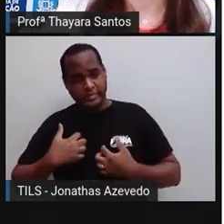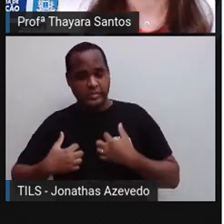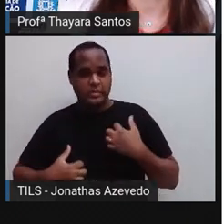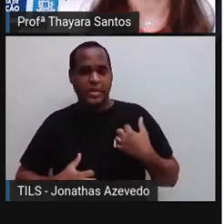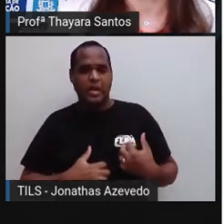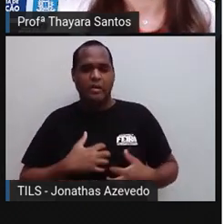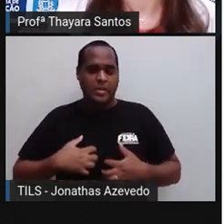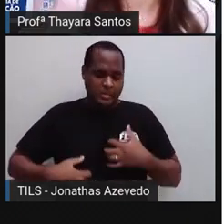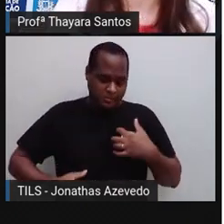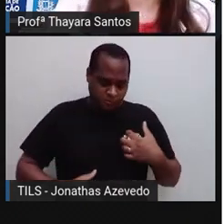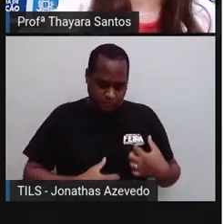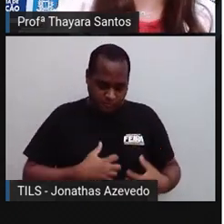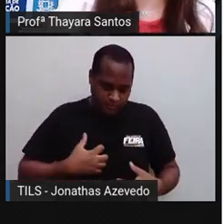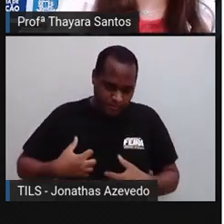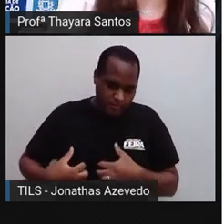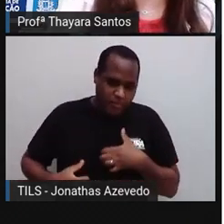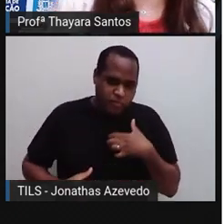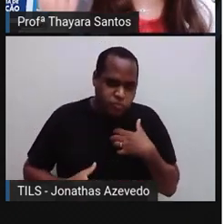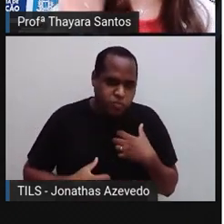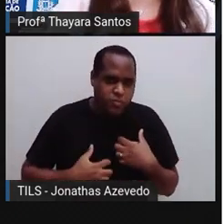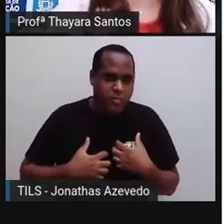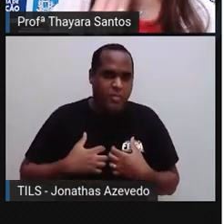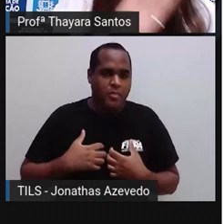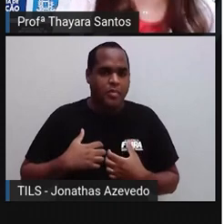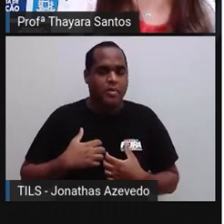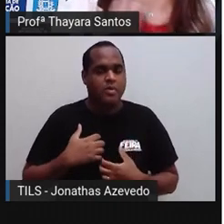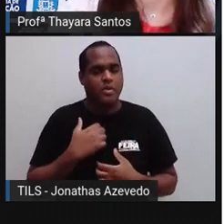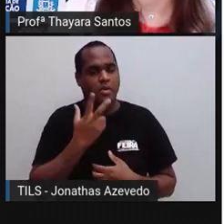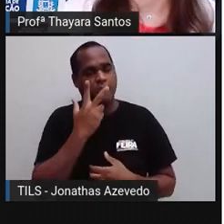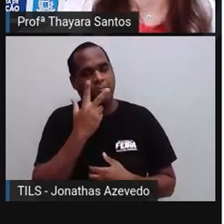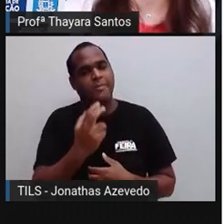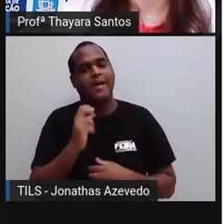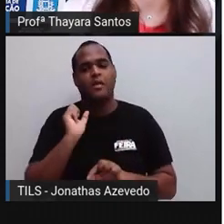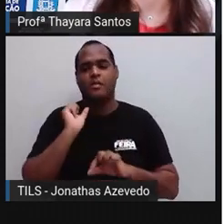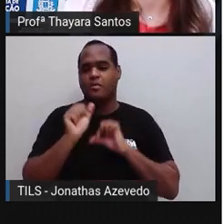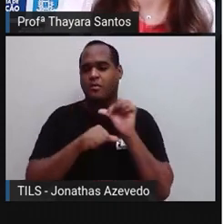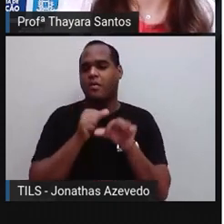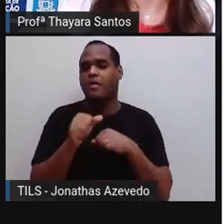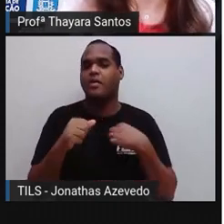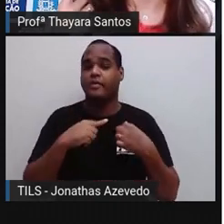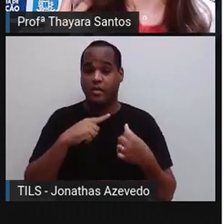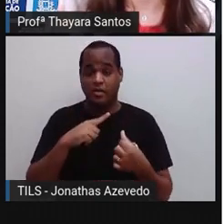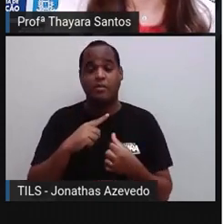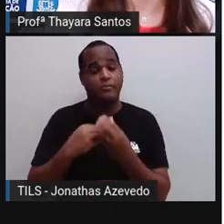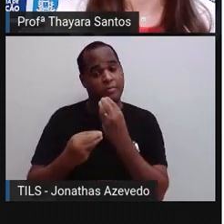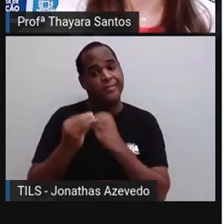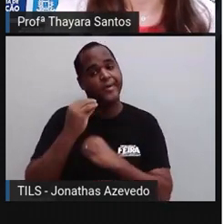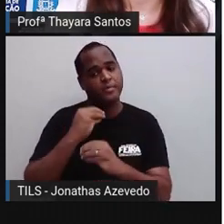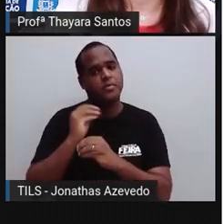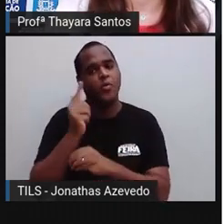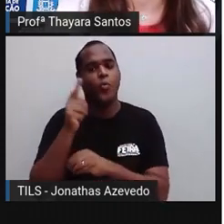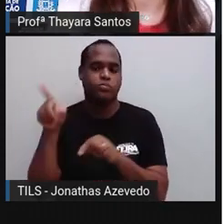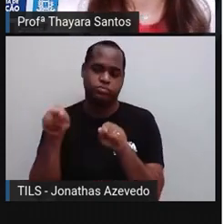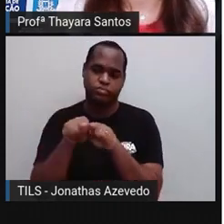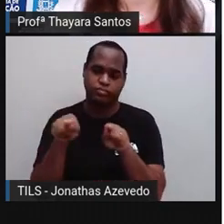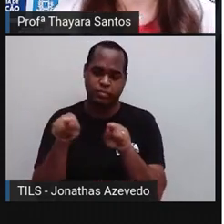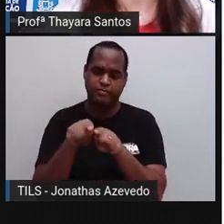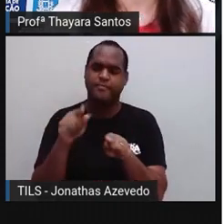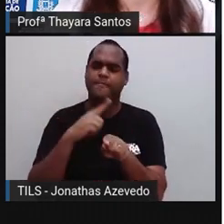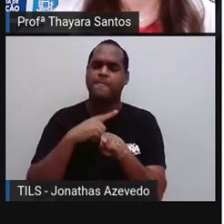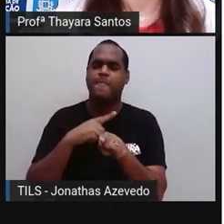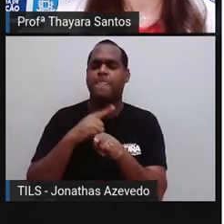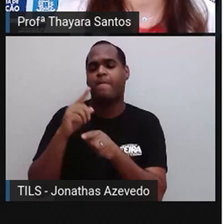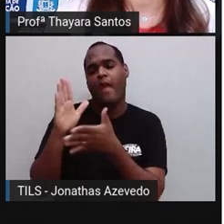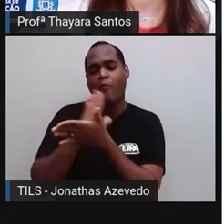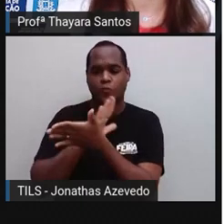problema intestinal, isso pode acontecer, é um efeito colateral daquele medicamento. E a gente tem ainda uma outra questão. Tem